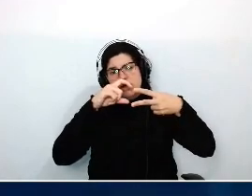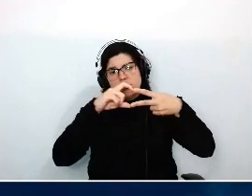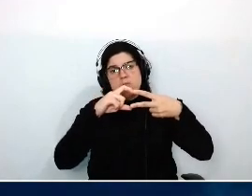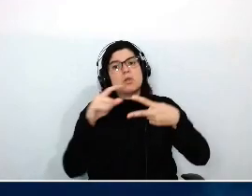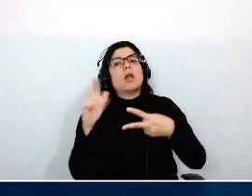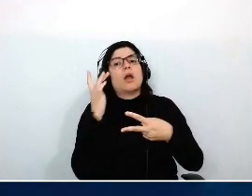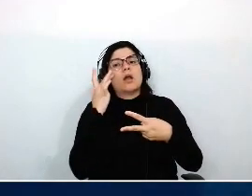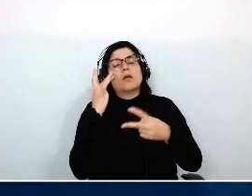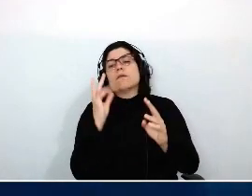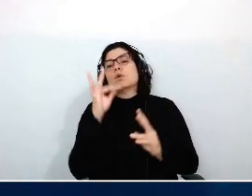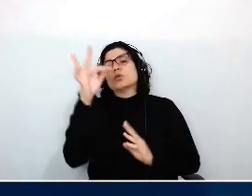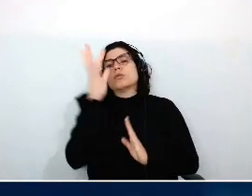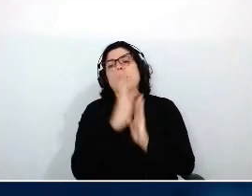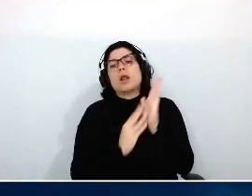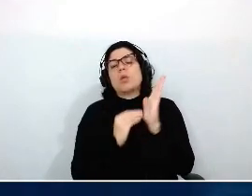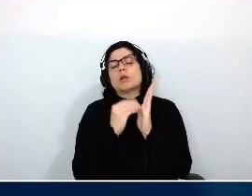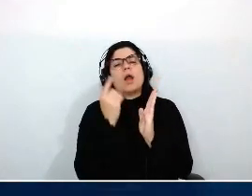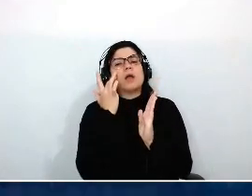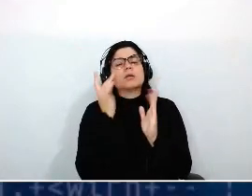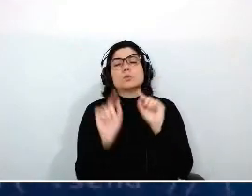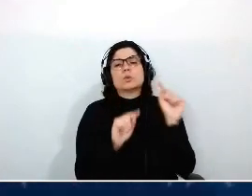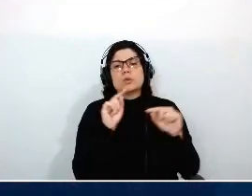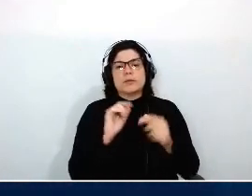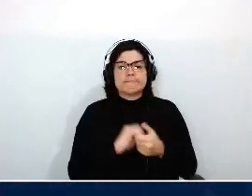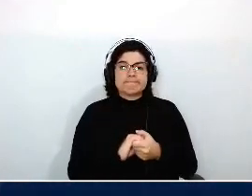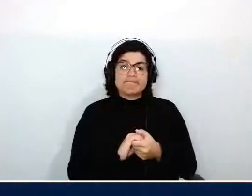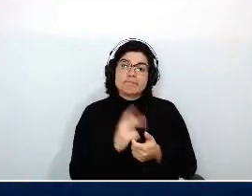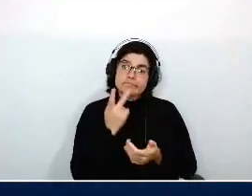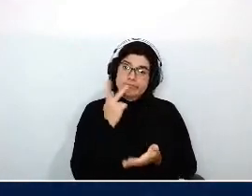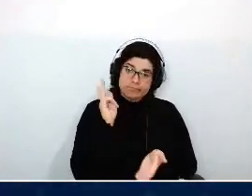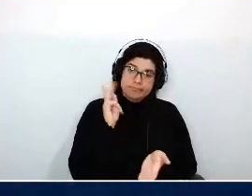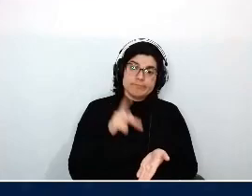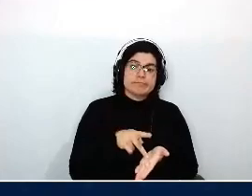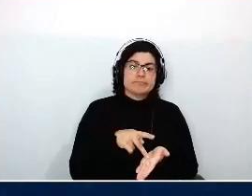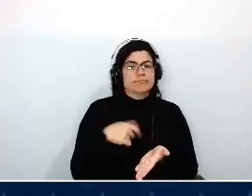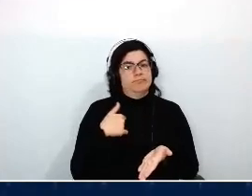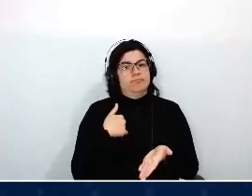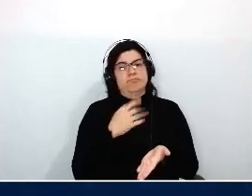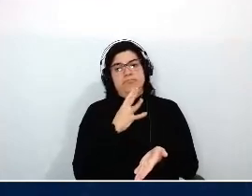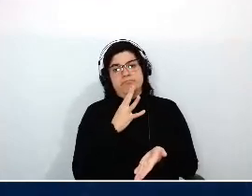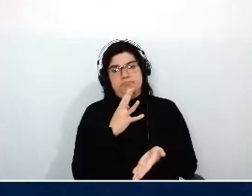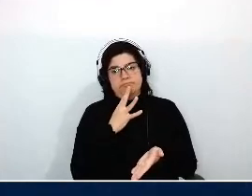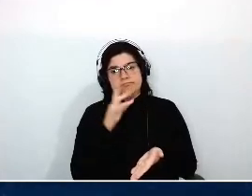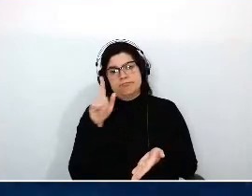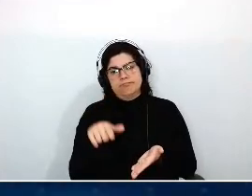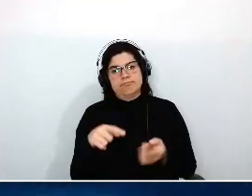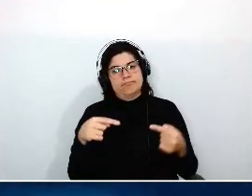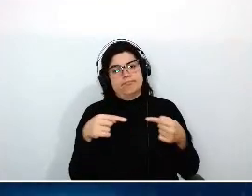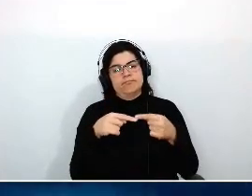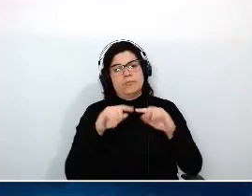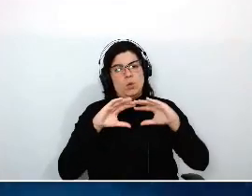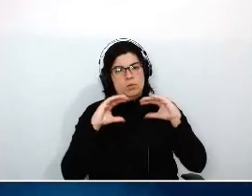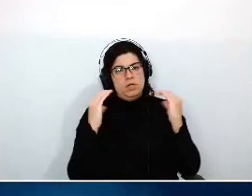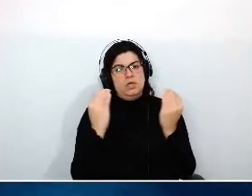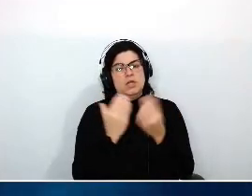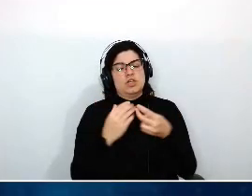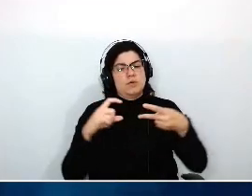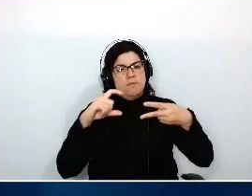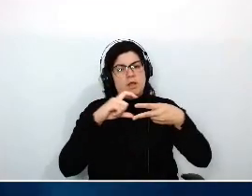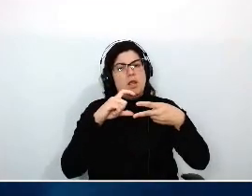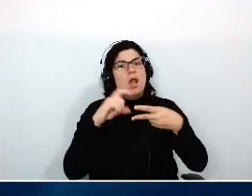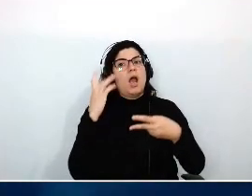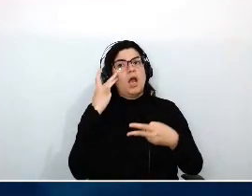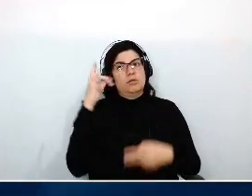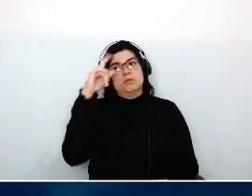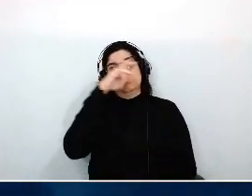linguagem? Assim, para ser sincero, do que eu conheço de comunidade PHP, eu acho que é difícil a adoção. Assim, eu acho que